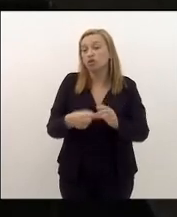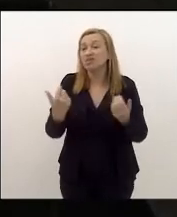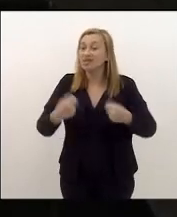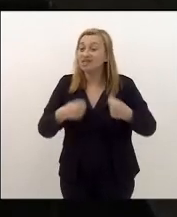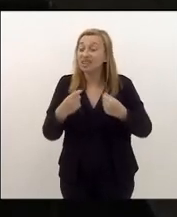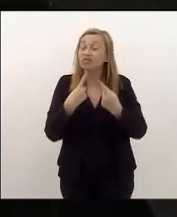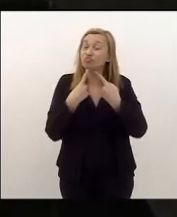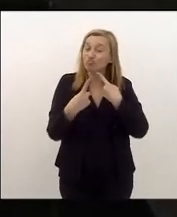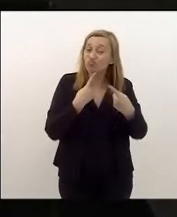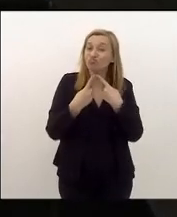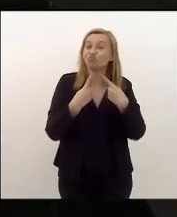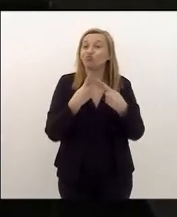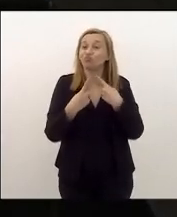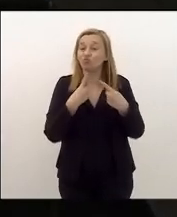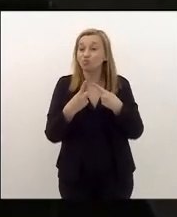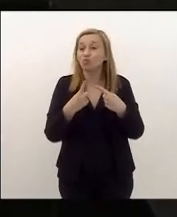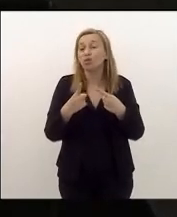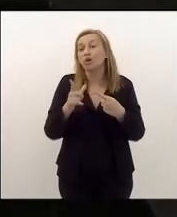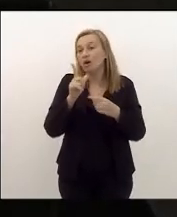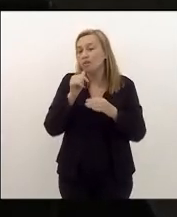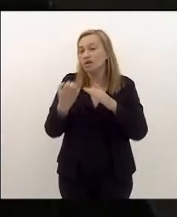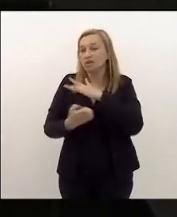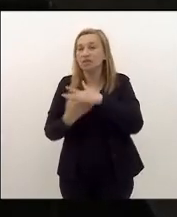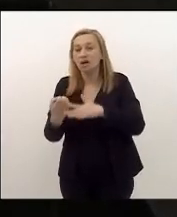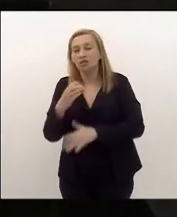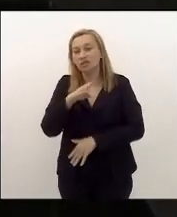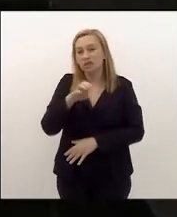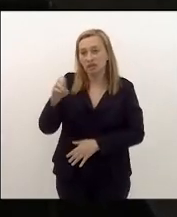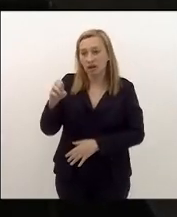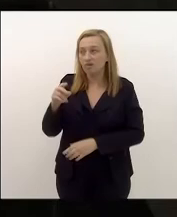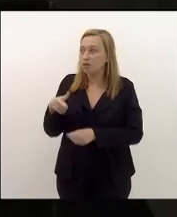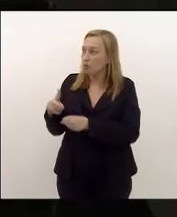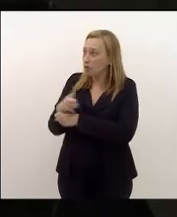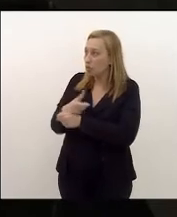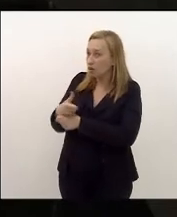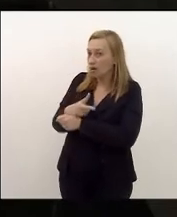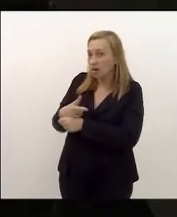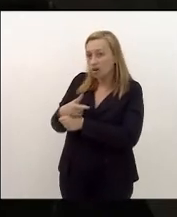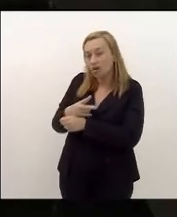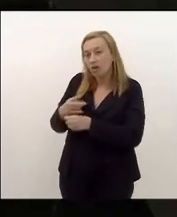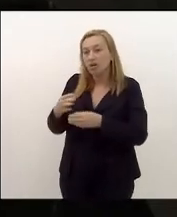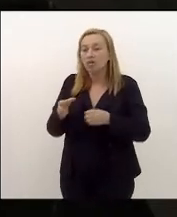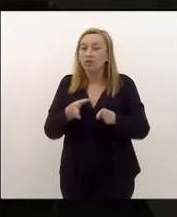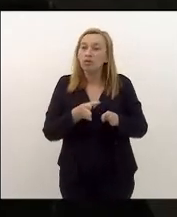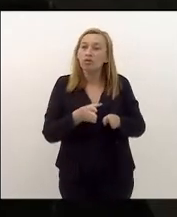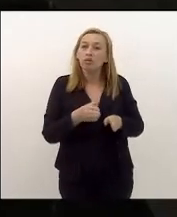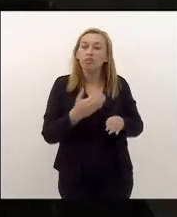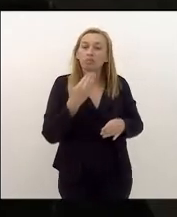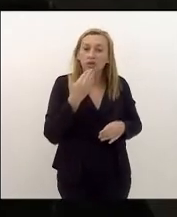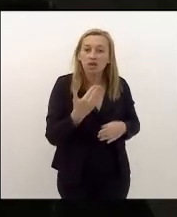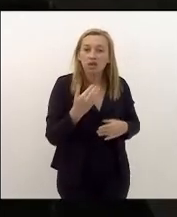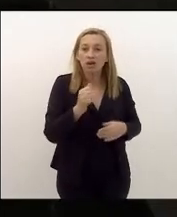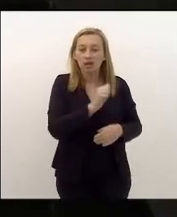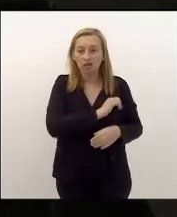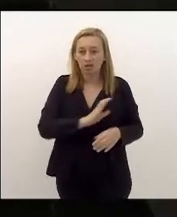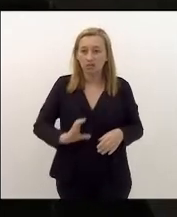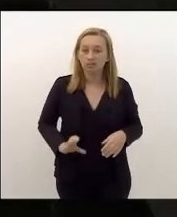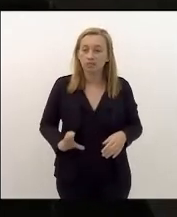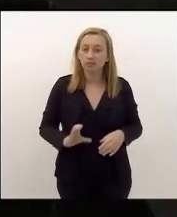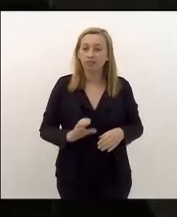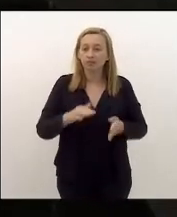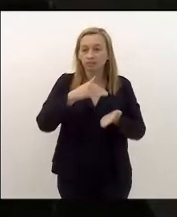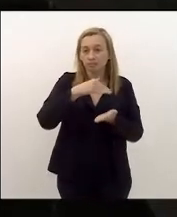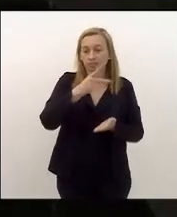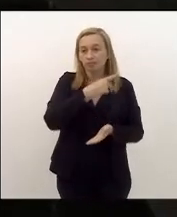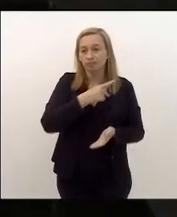um diálogo com a SEDAI. Nós vamos procurar, por orientação do presidente André Siciliano, o presidente da SEDAI,